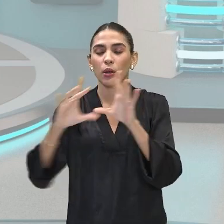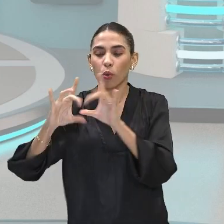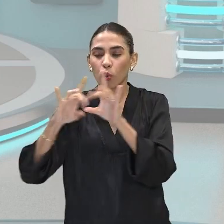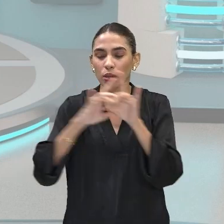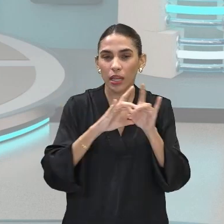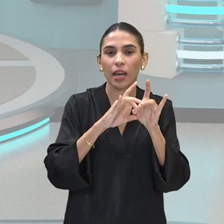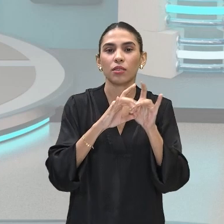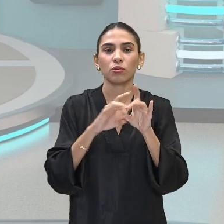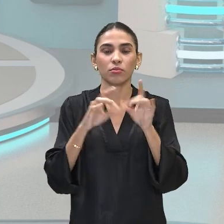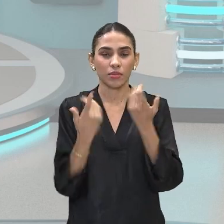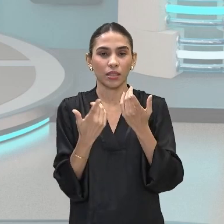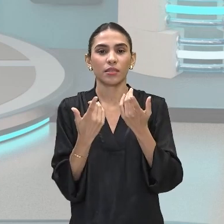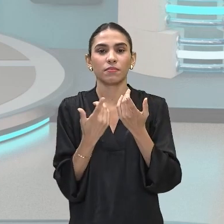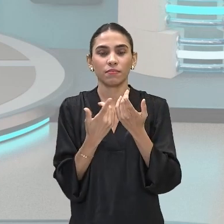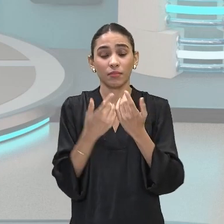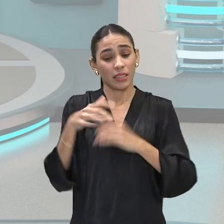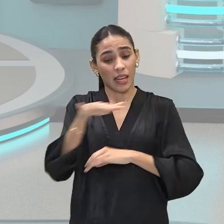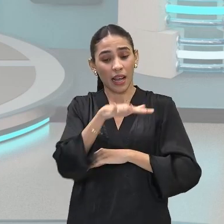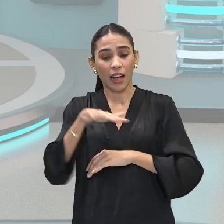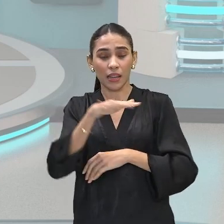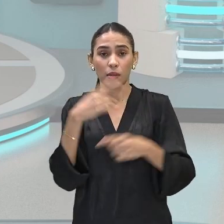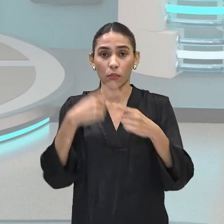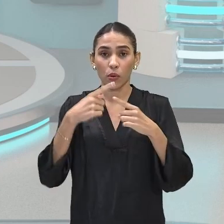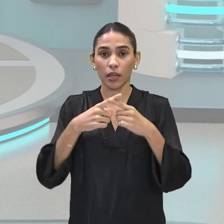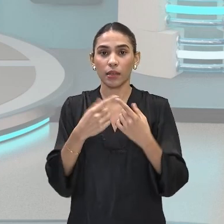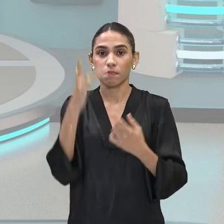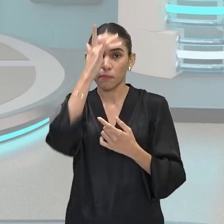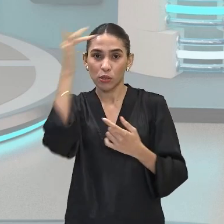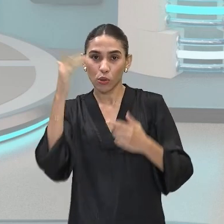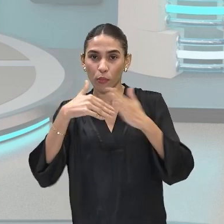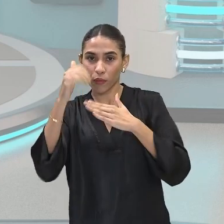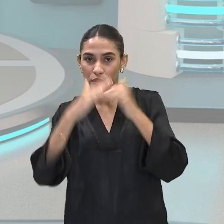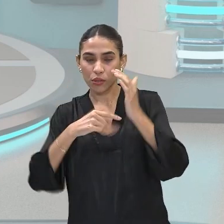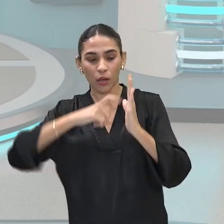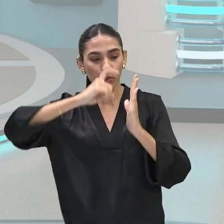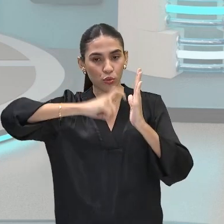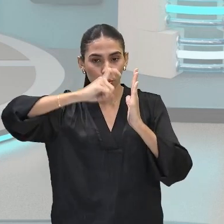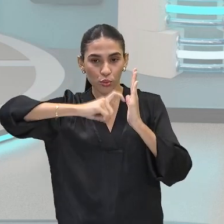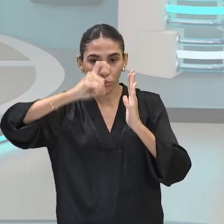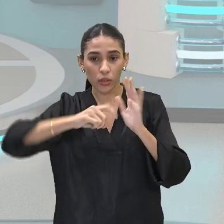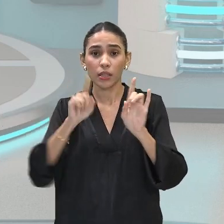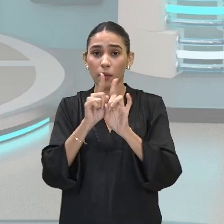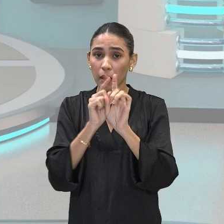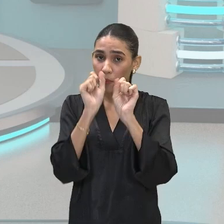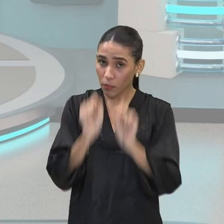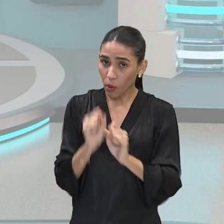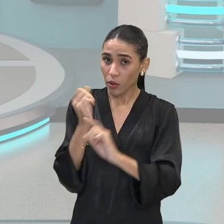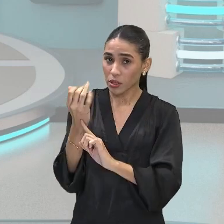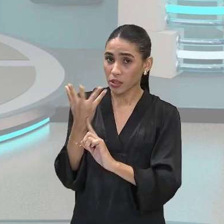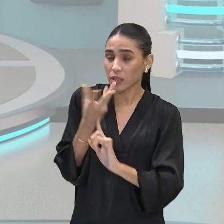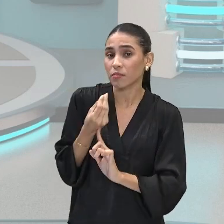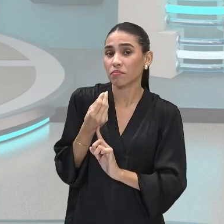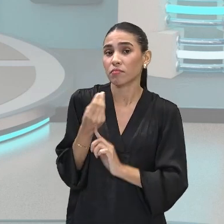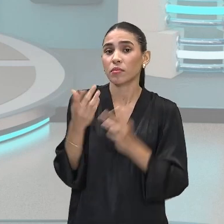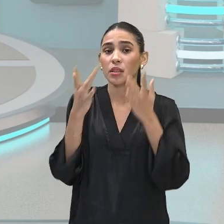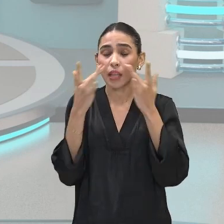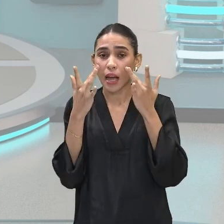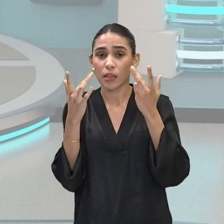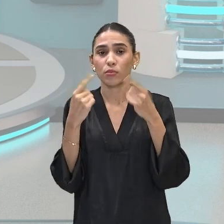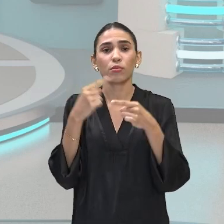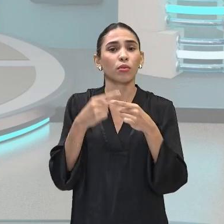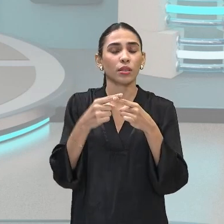e com aquilo que está no seu entorno, porque os grafiteiros, eles também podem ser considerados, por exemplo, artistas circenses. Por